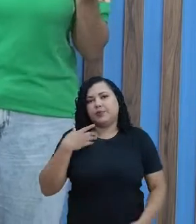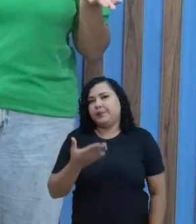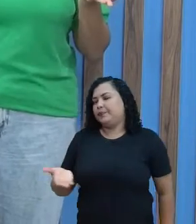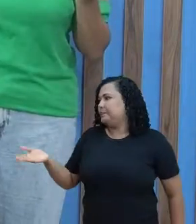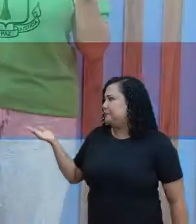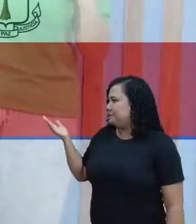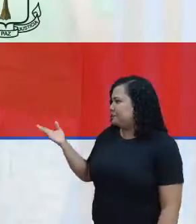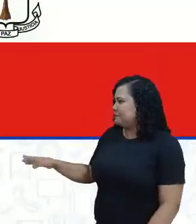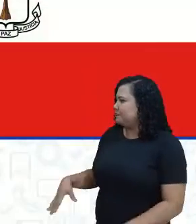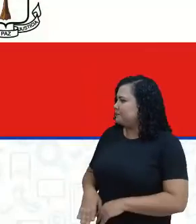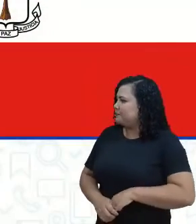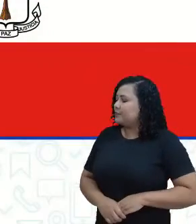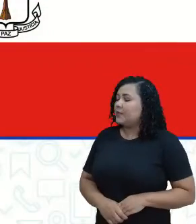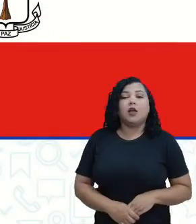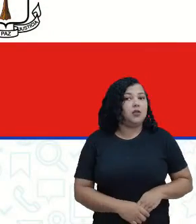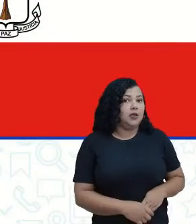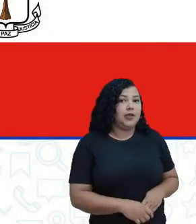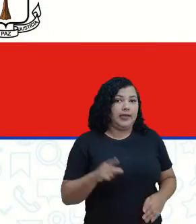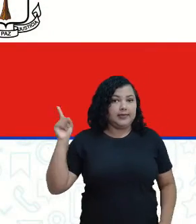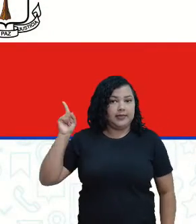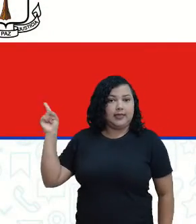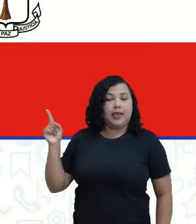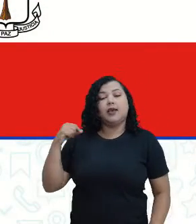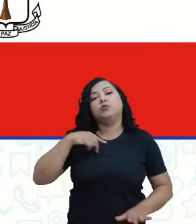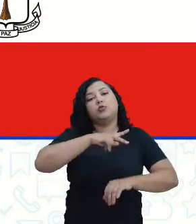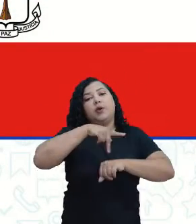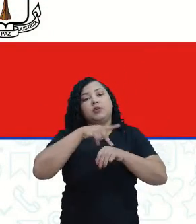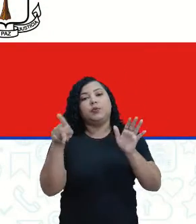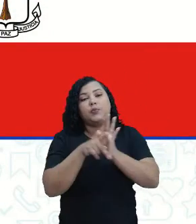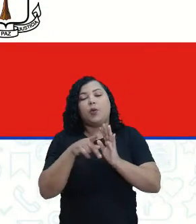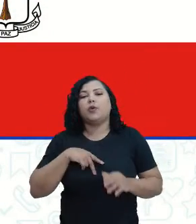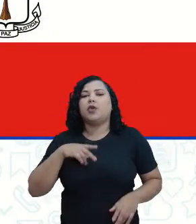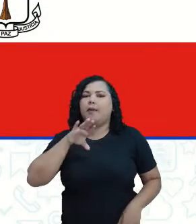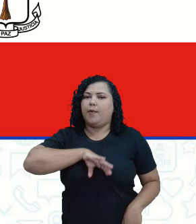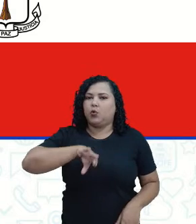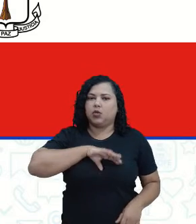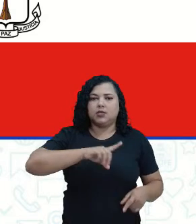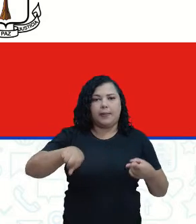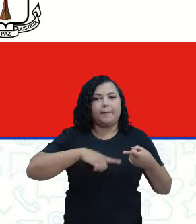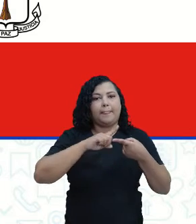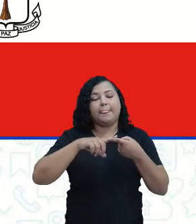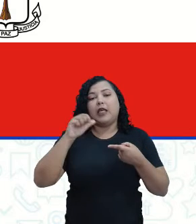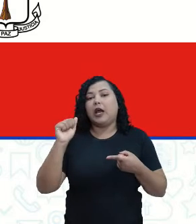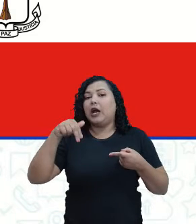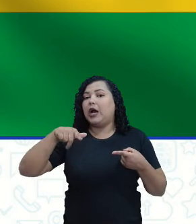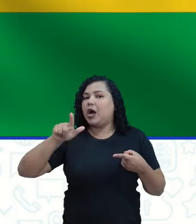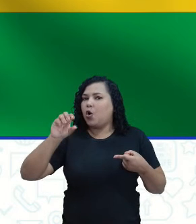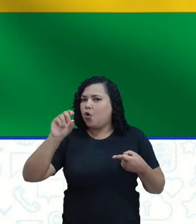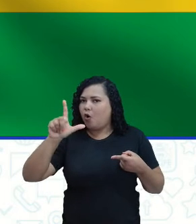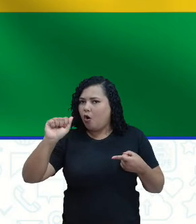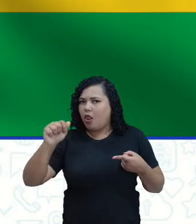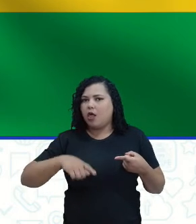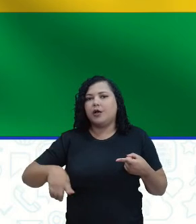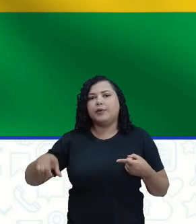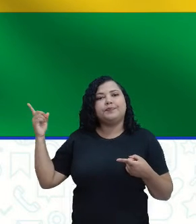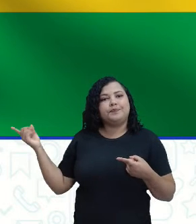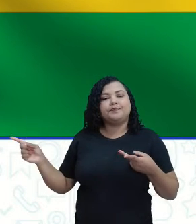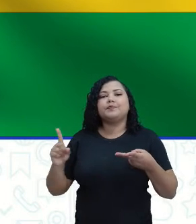países lusófonos, que são esses países que falam nossa língua portuguesa. Então a gente tem Angola, Guiné